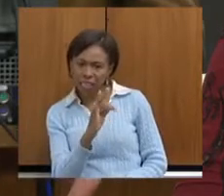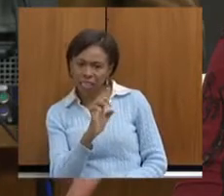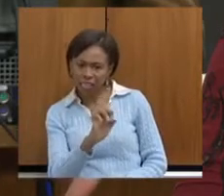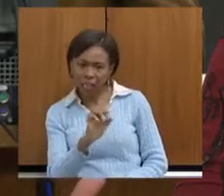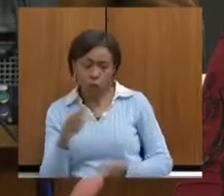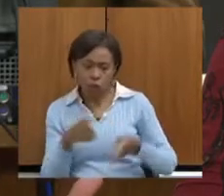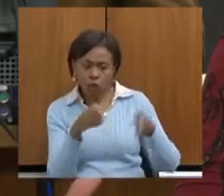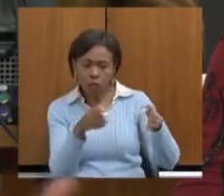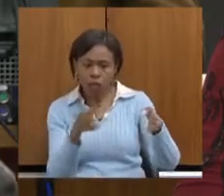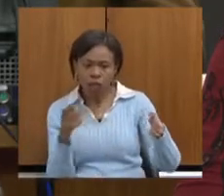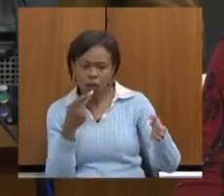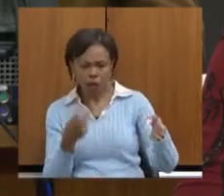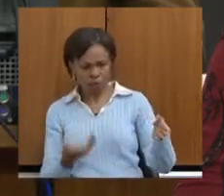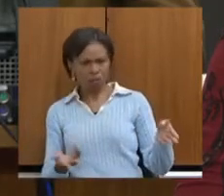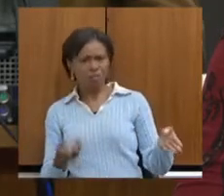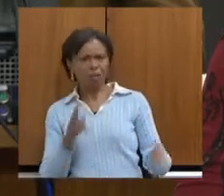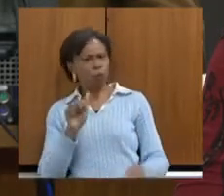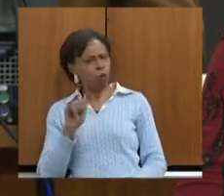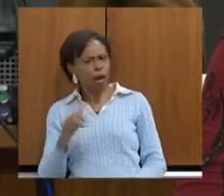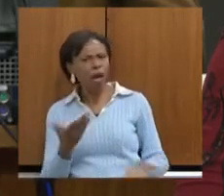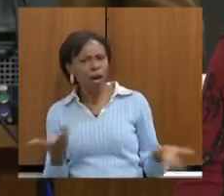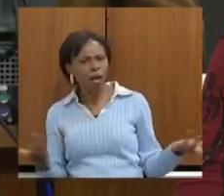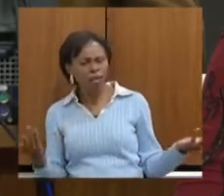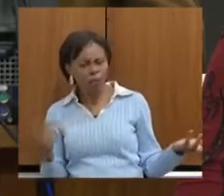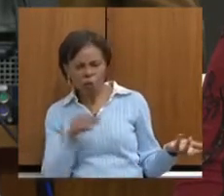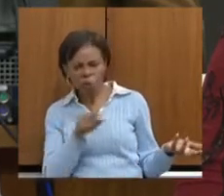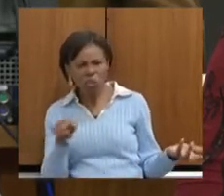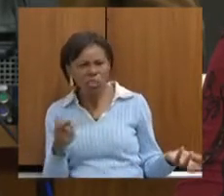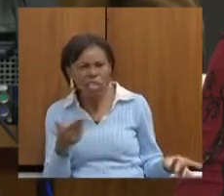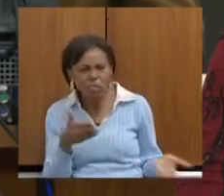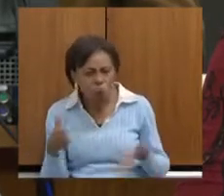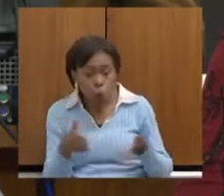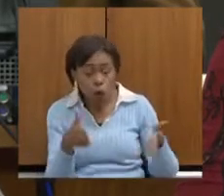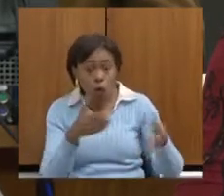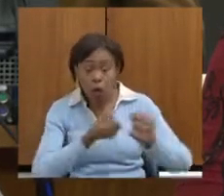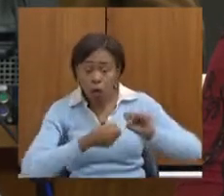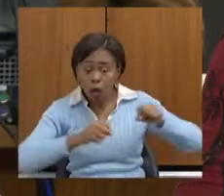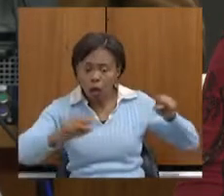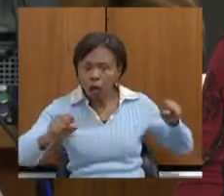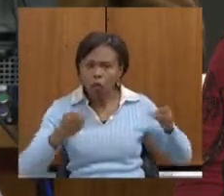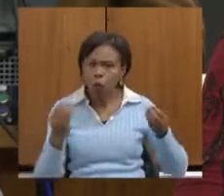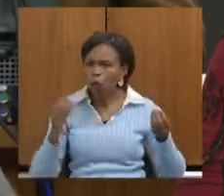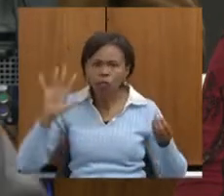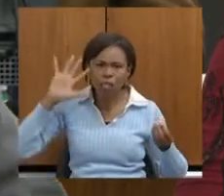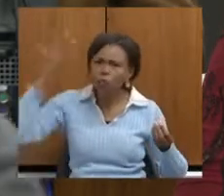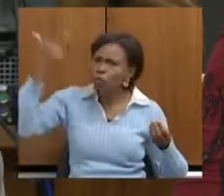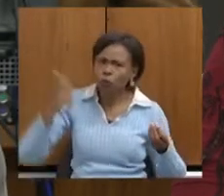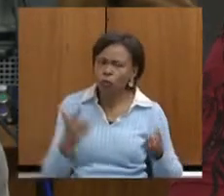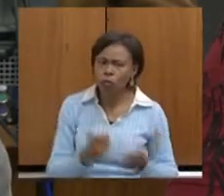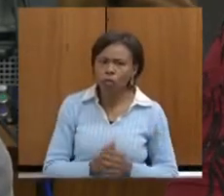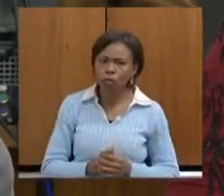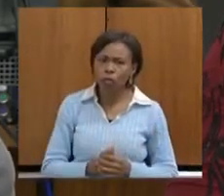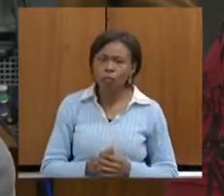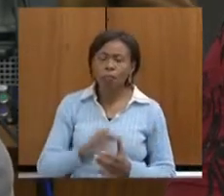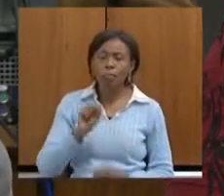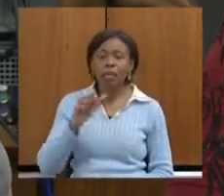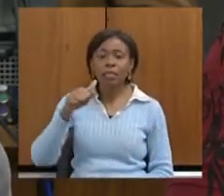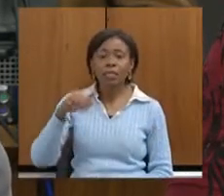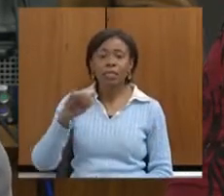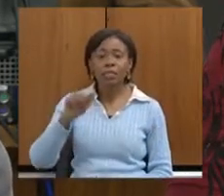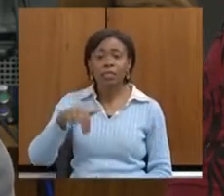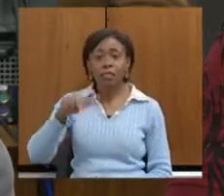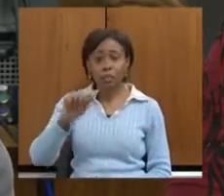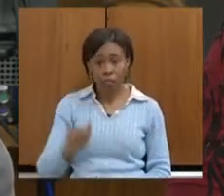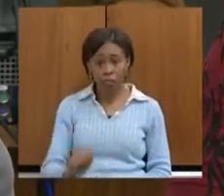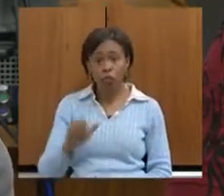São Paulo para ver qual que é a solução que vai diabo Brasil os cara olharam Tietê e falando assim o Uai vocês convida tamanho aqui